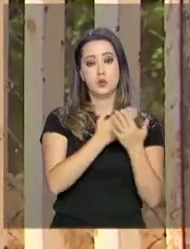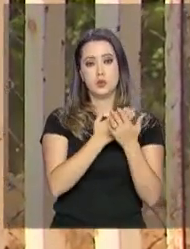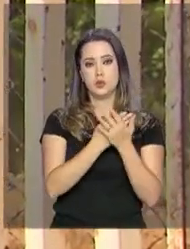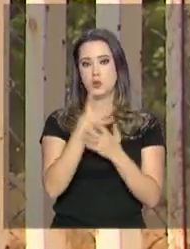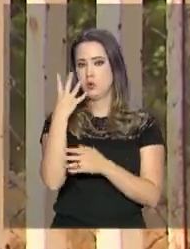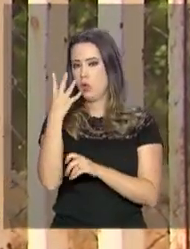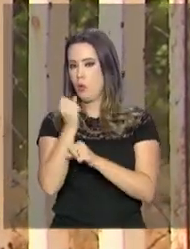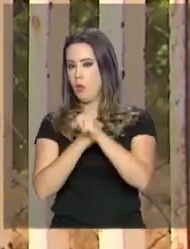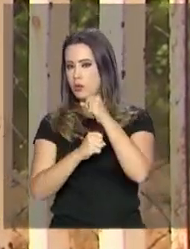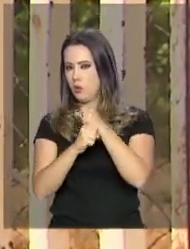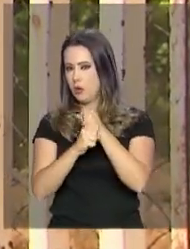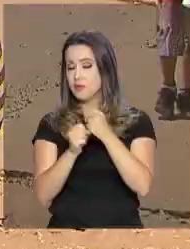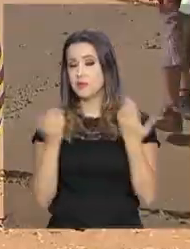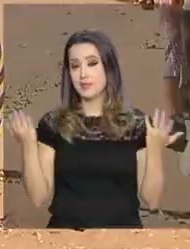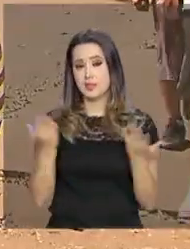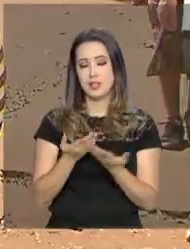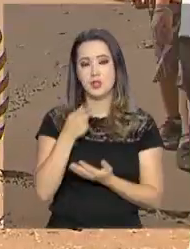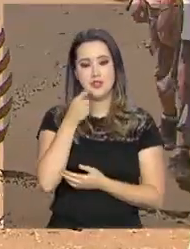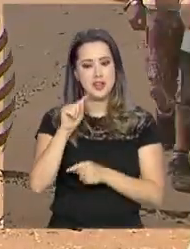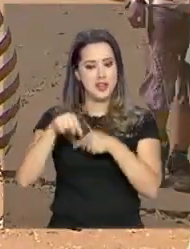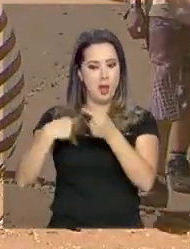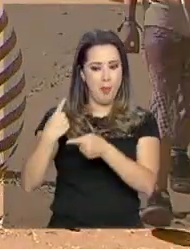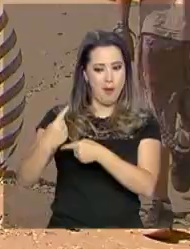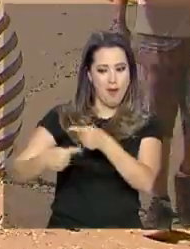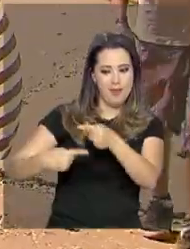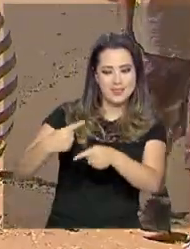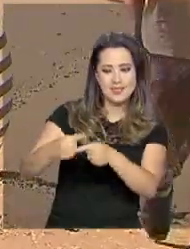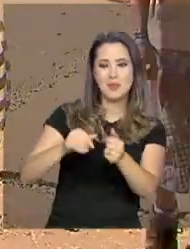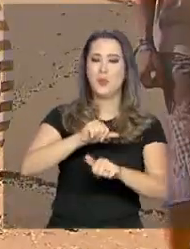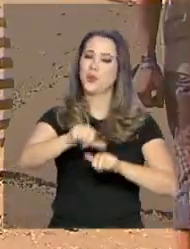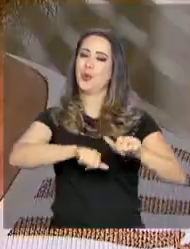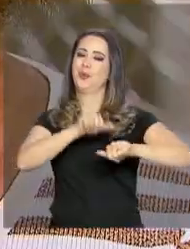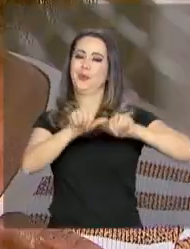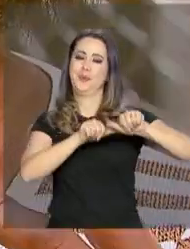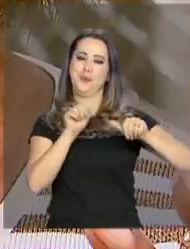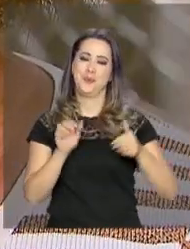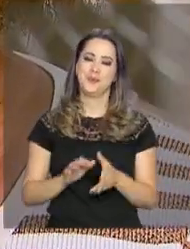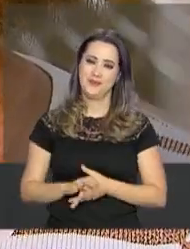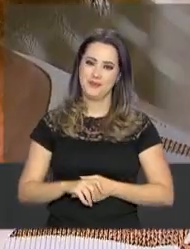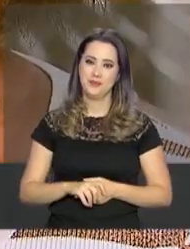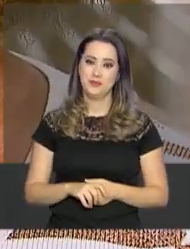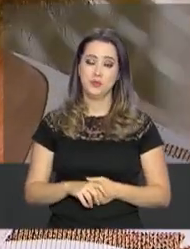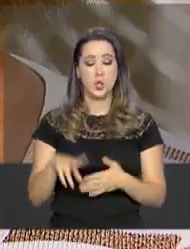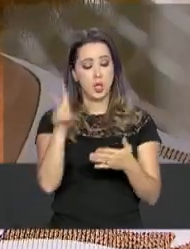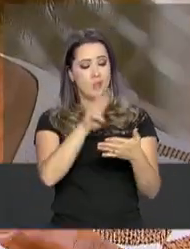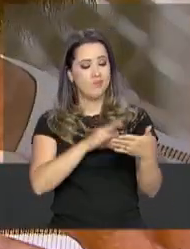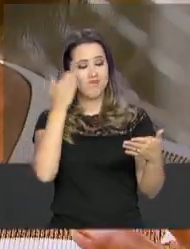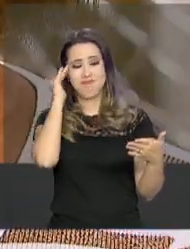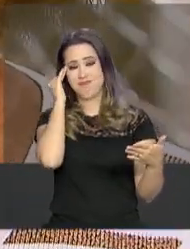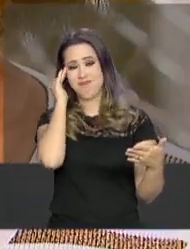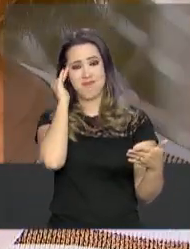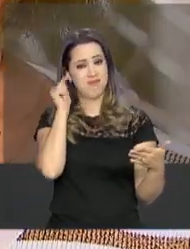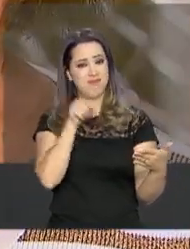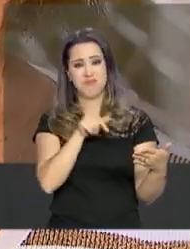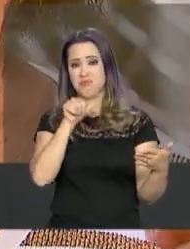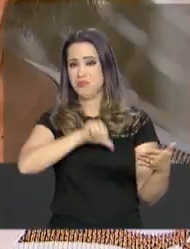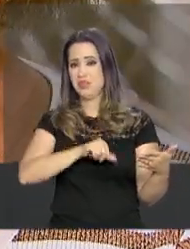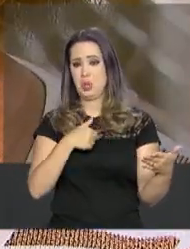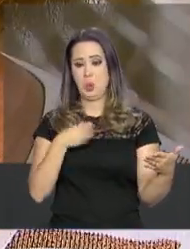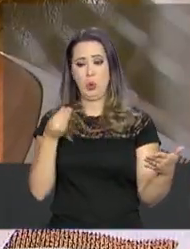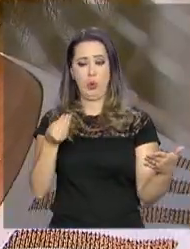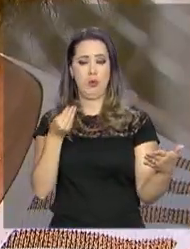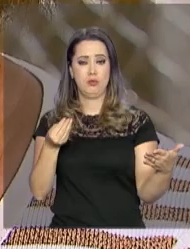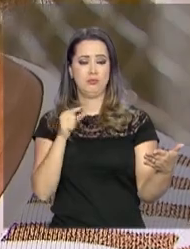há quatro anos e diz que depois disso com muita coisa mudou eu lia mas não entendia por que ele não tinha como